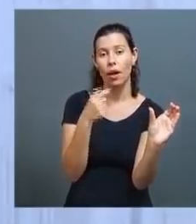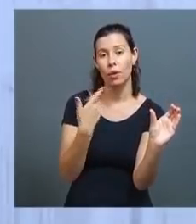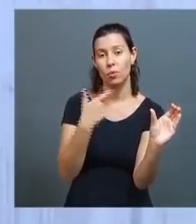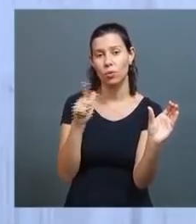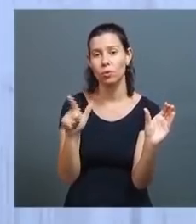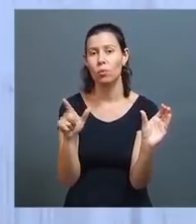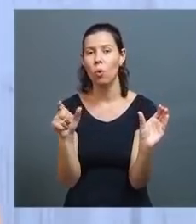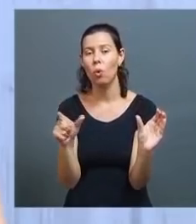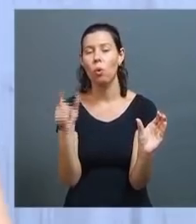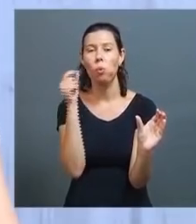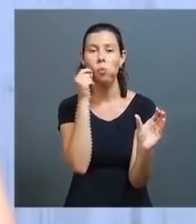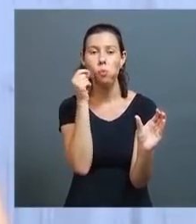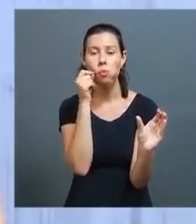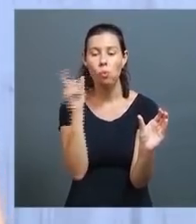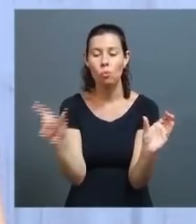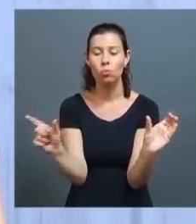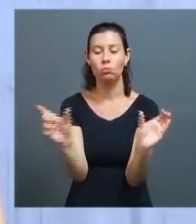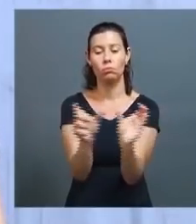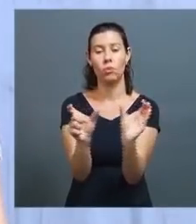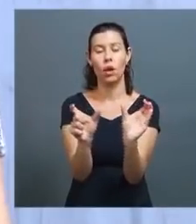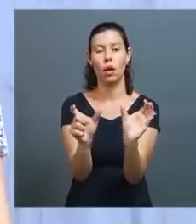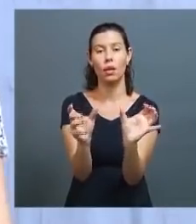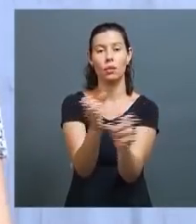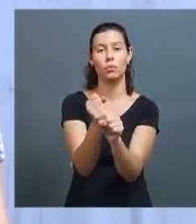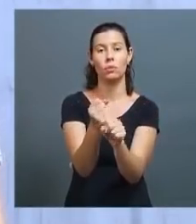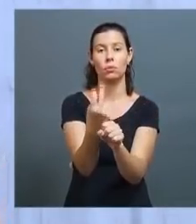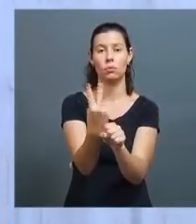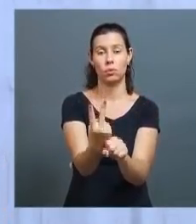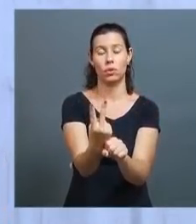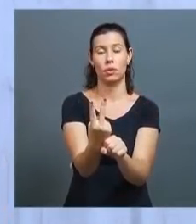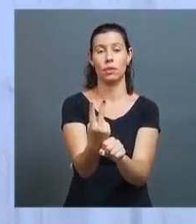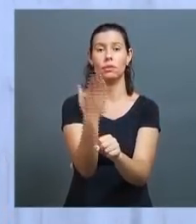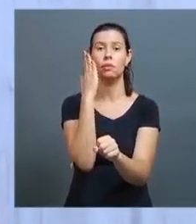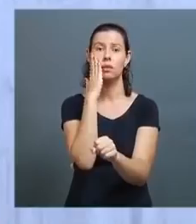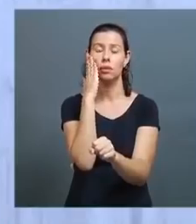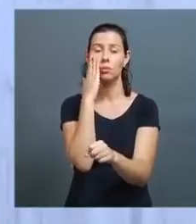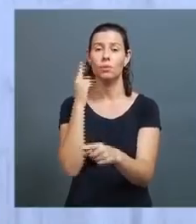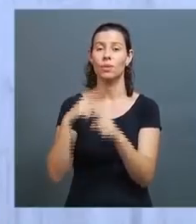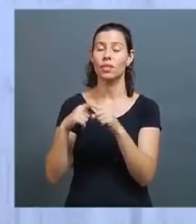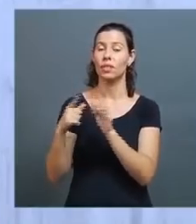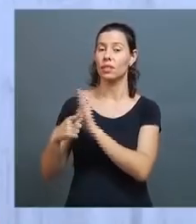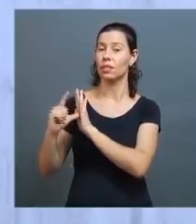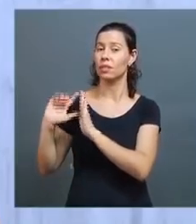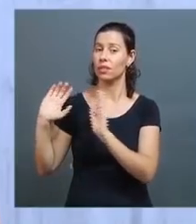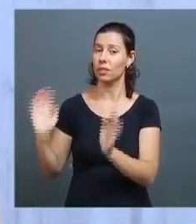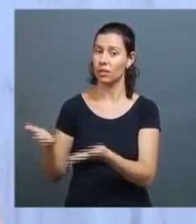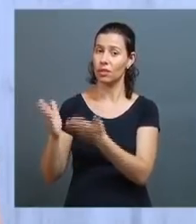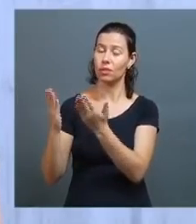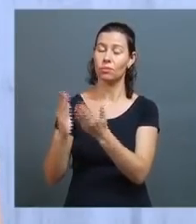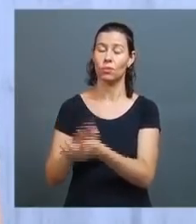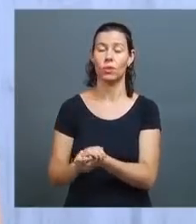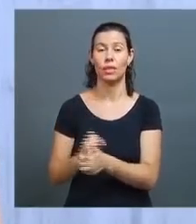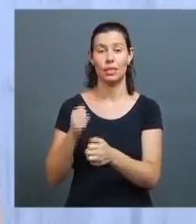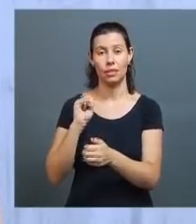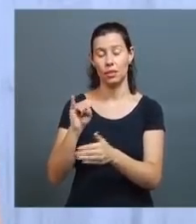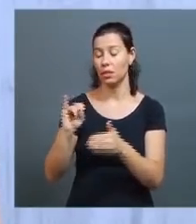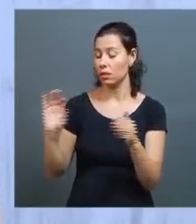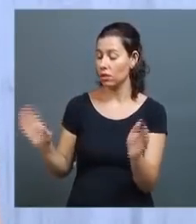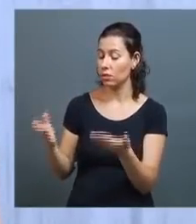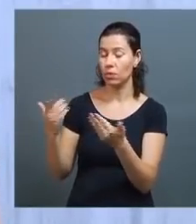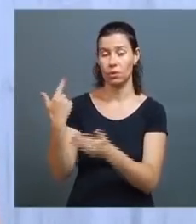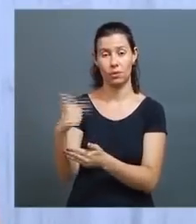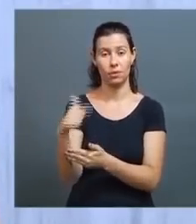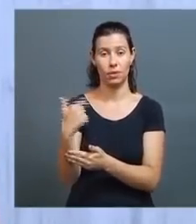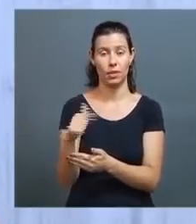2 ratinhos. Né? Então, ele sabe fazer essas contas por quê? Porque já teve uma estimulação. Se a gente não der essa possibilidade